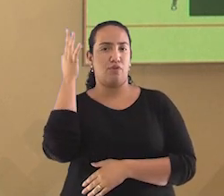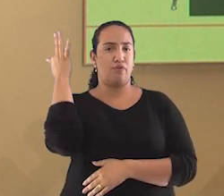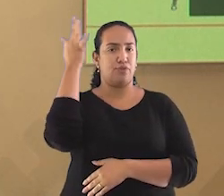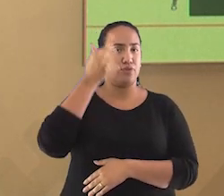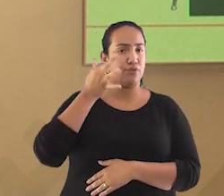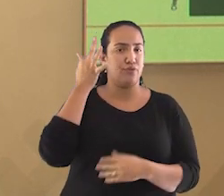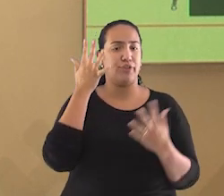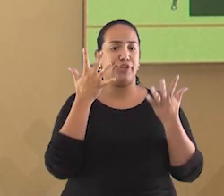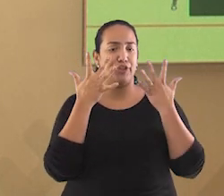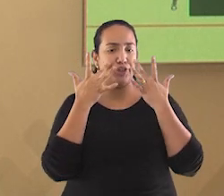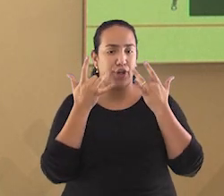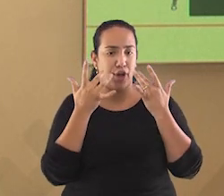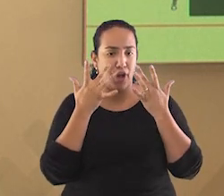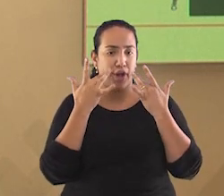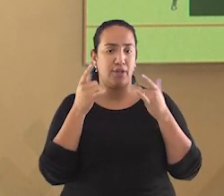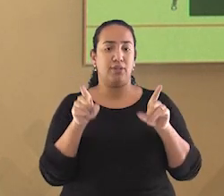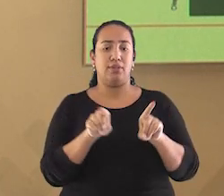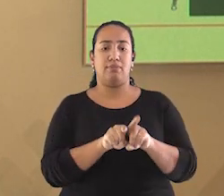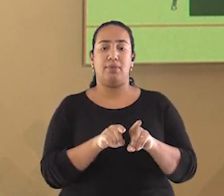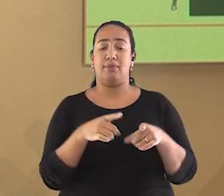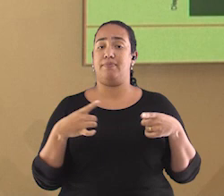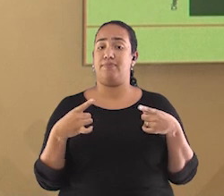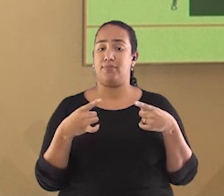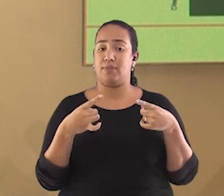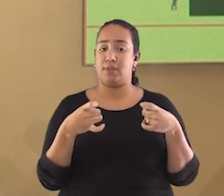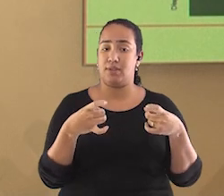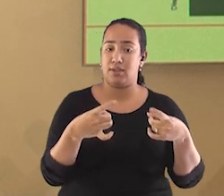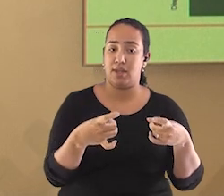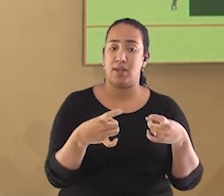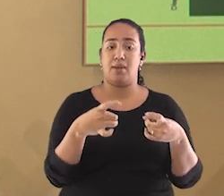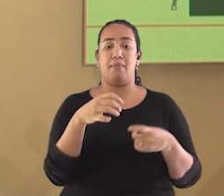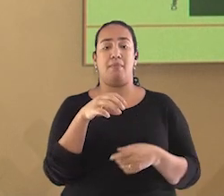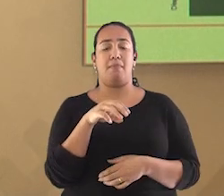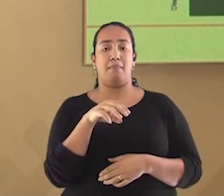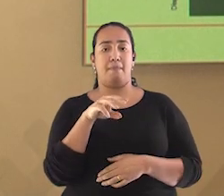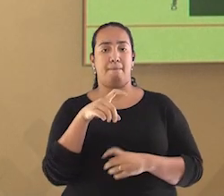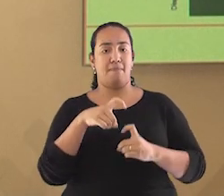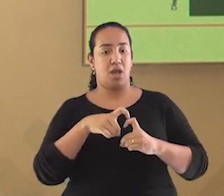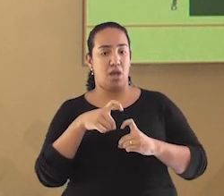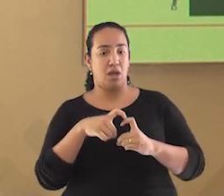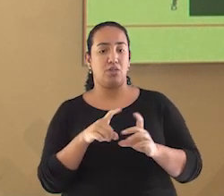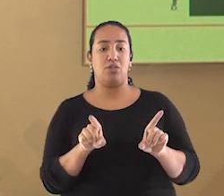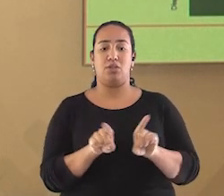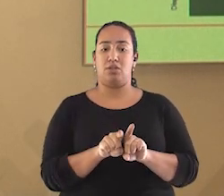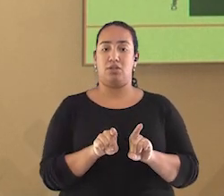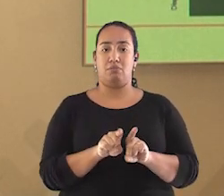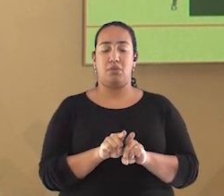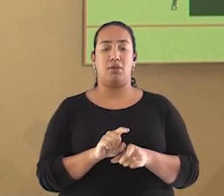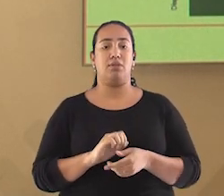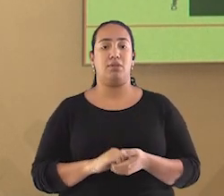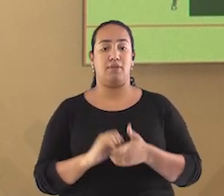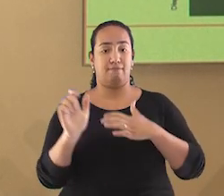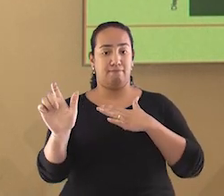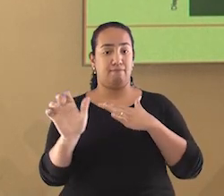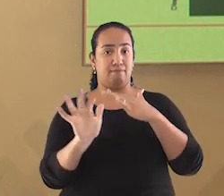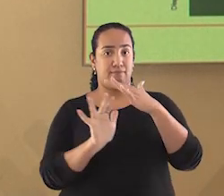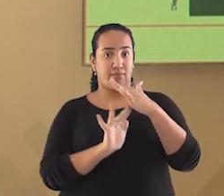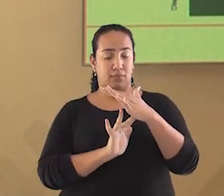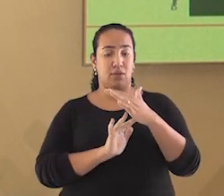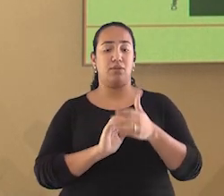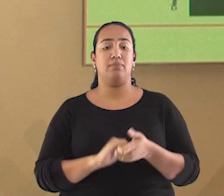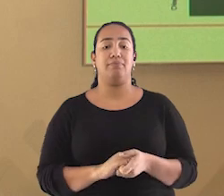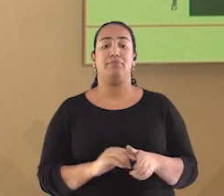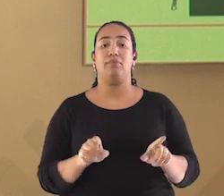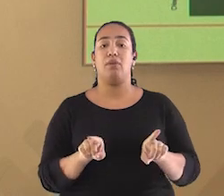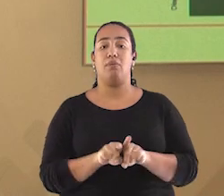teatro, as guerras médicas, guerras do Peloponeso e a invasão dos macedônios. E por fim nós vamos ter